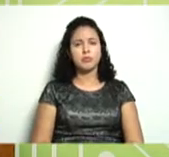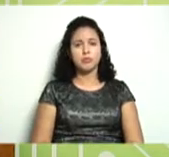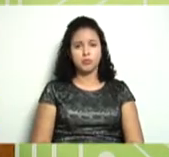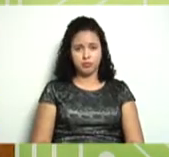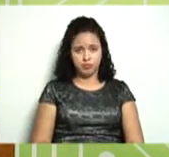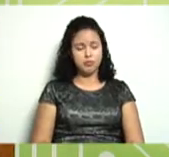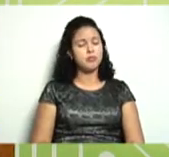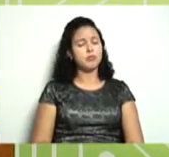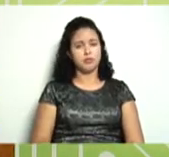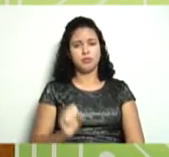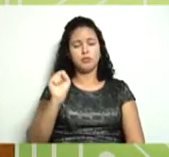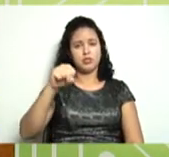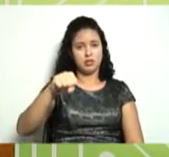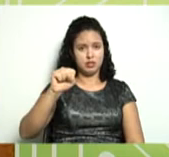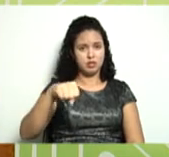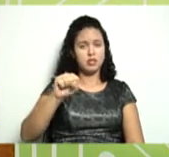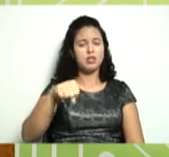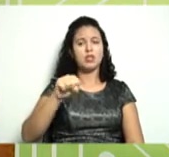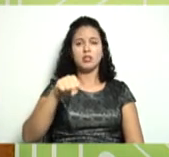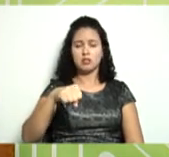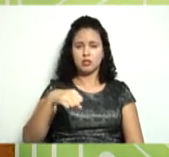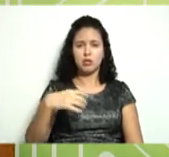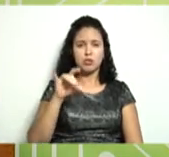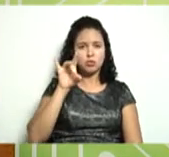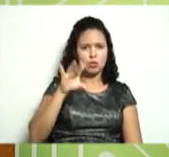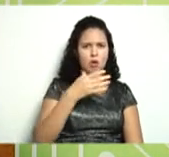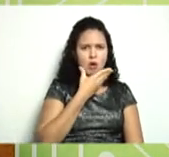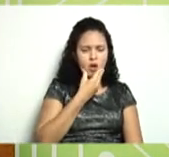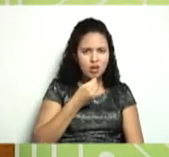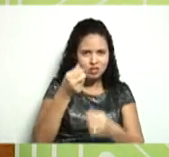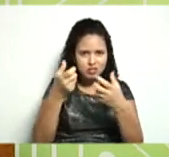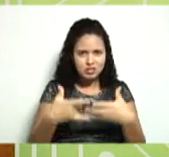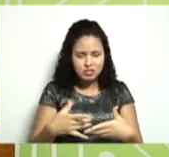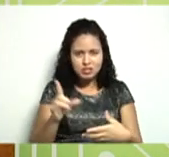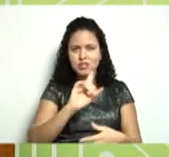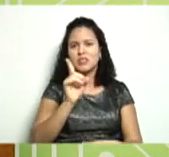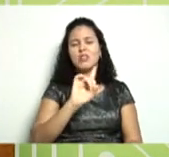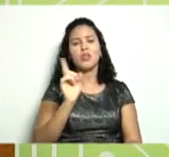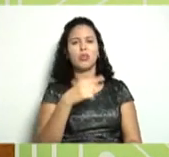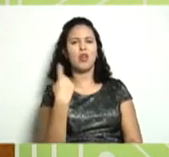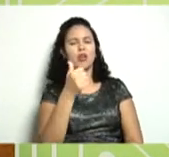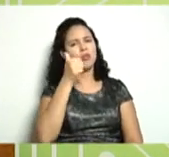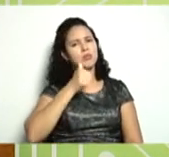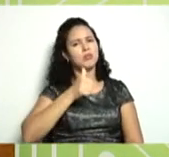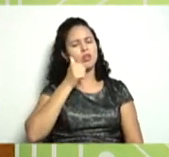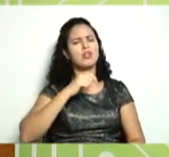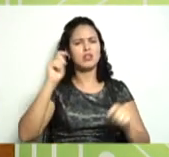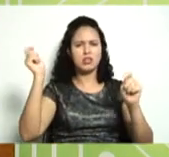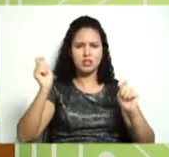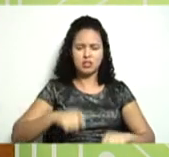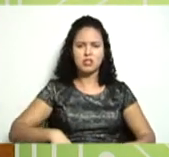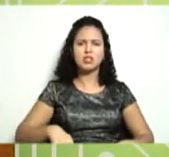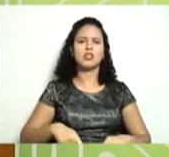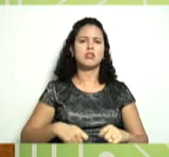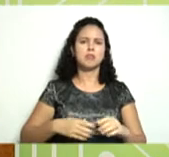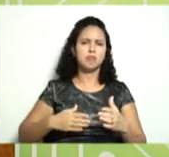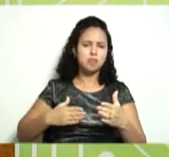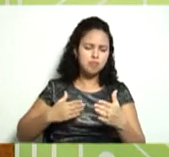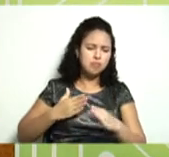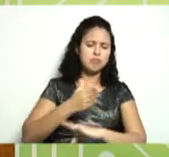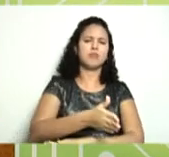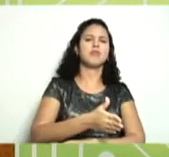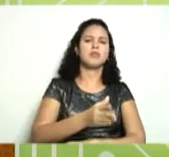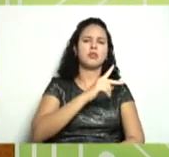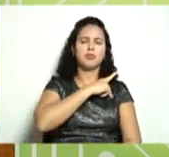Isso, meninas. Não podia trazer só homens falando aqui, não, né? Vimos aí que nós, mulheres, temos capacidade de chegar também